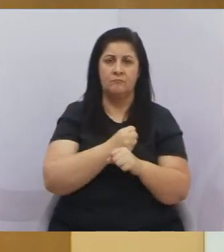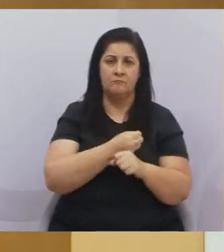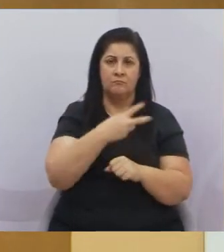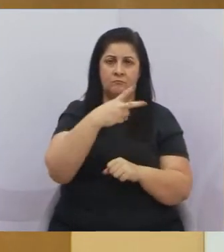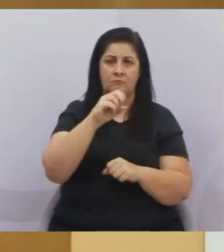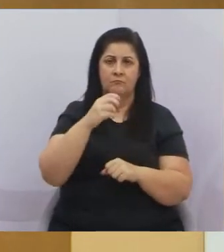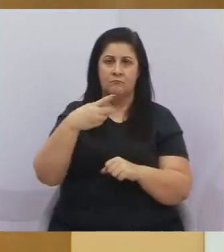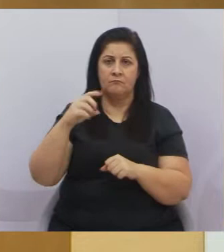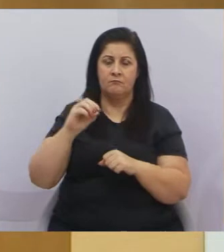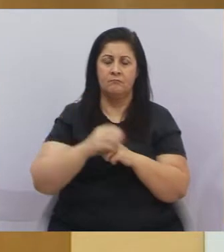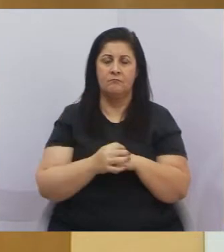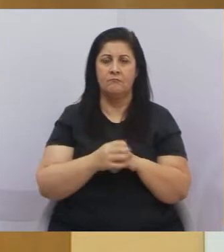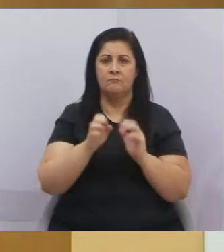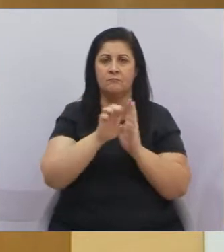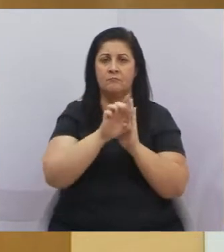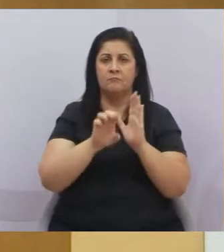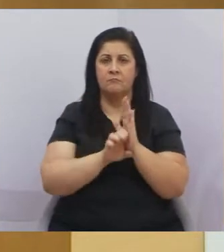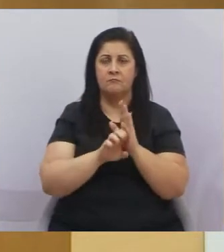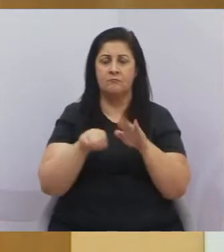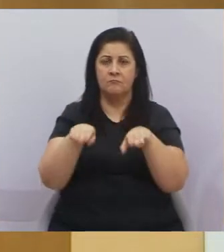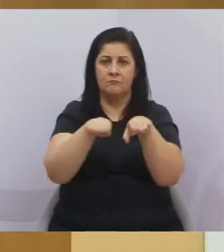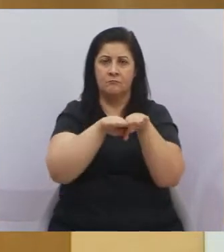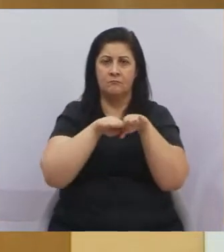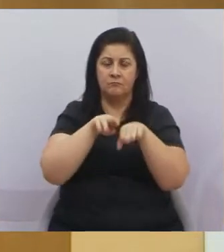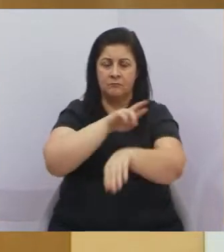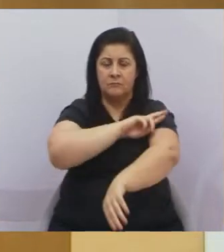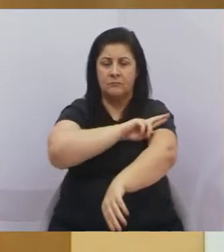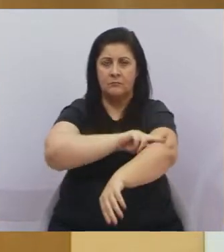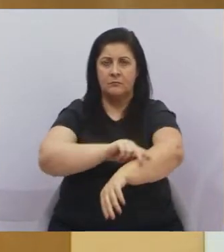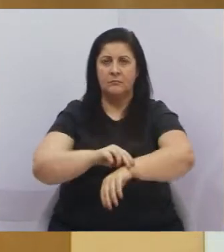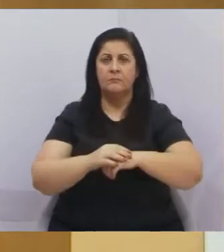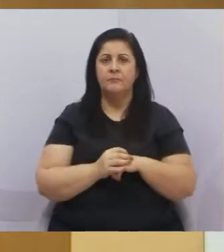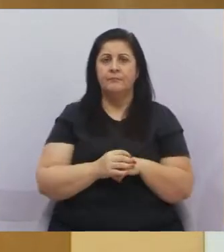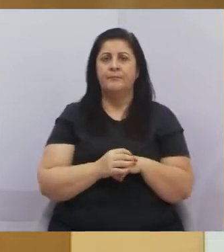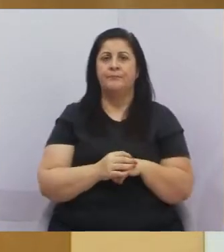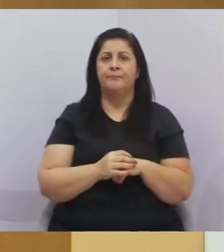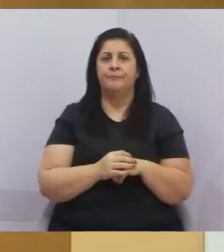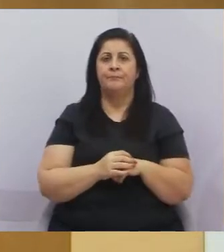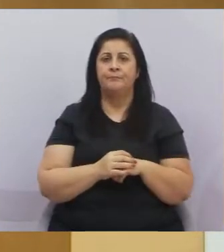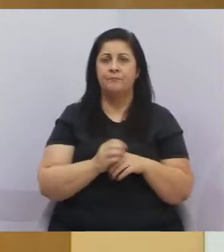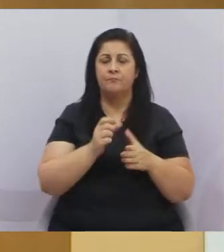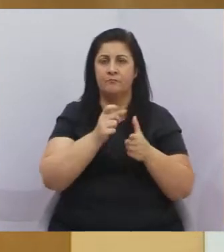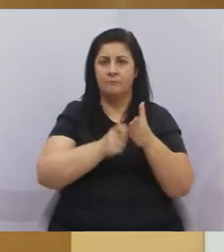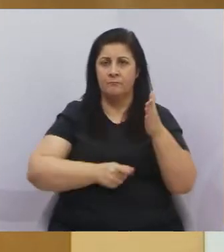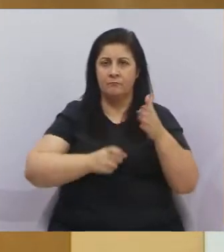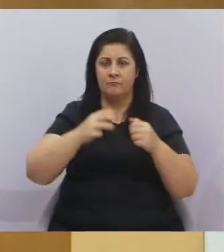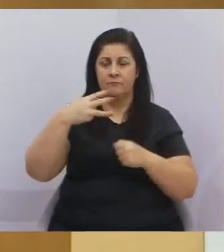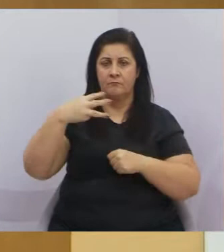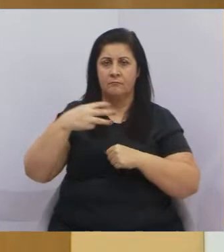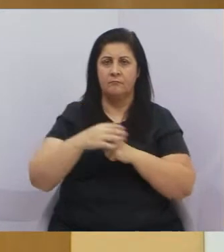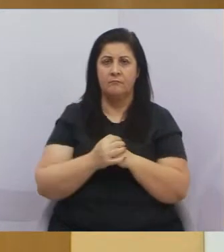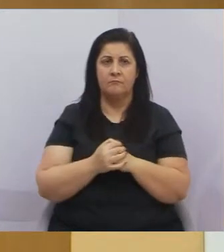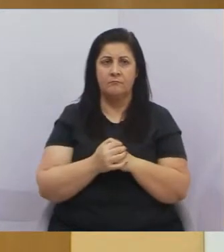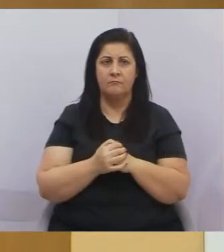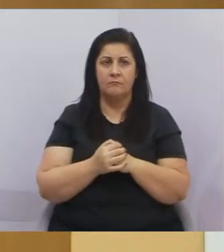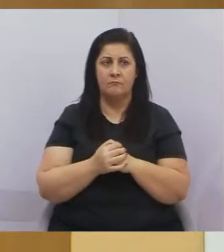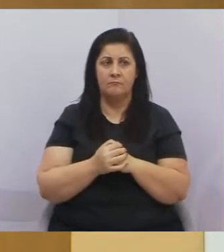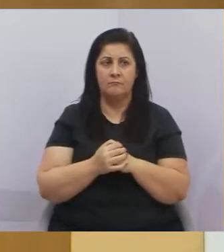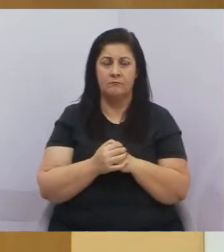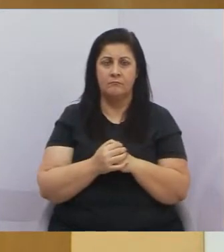2010, Estatuto da Igualdade Racial. Capítulo 3º. O mandato e composição do Conselho.